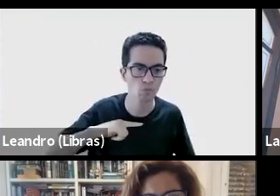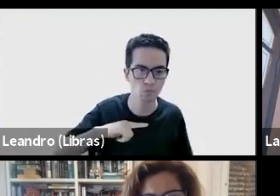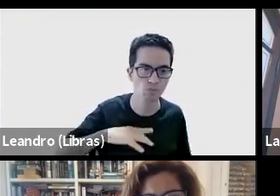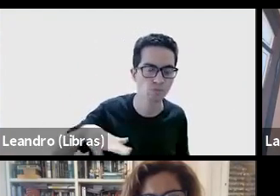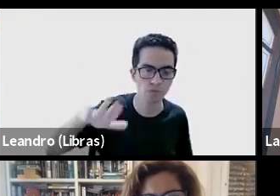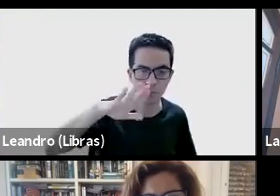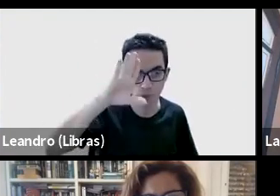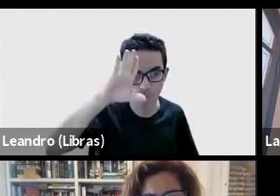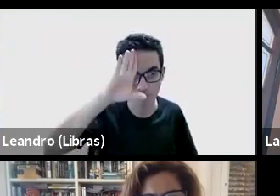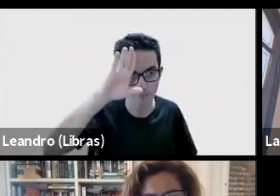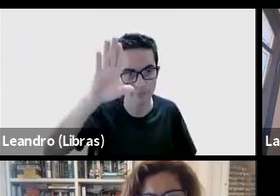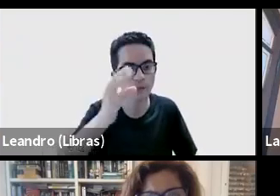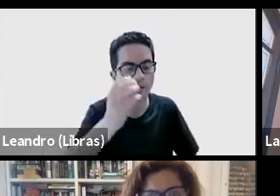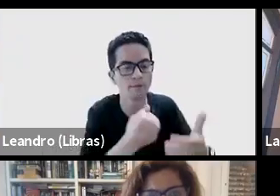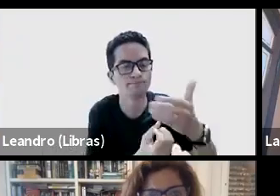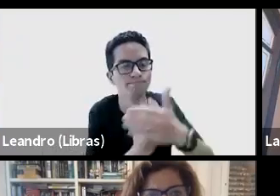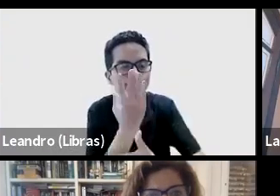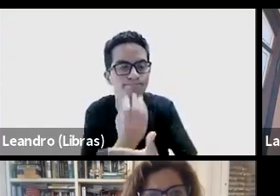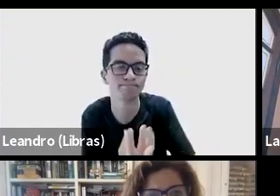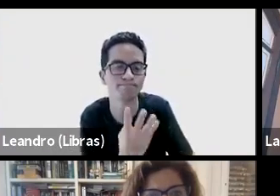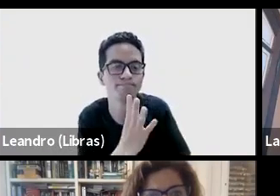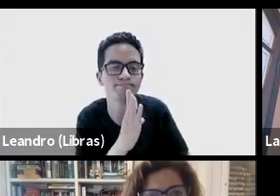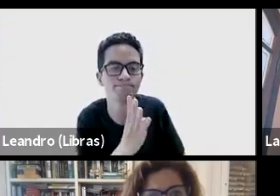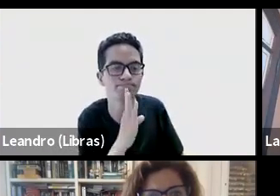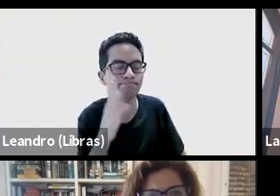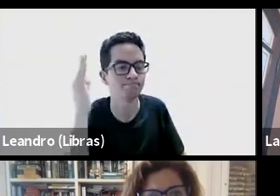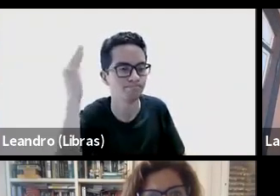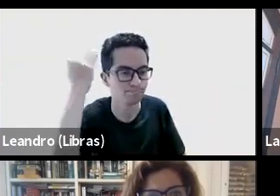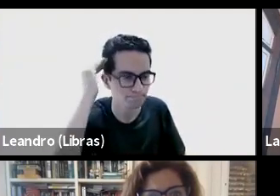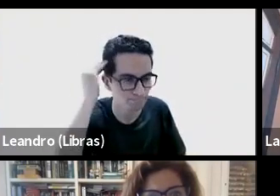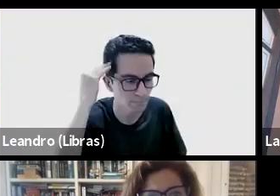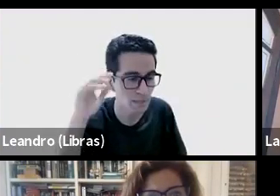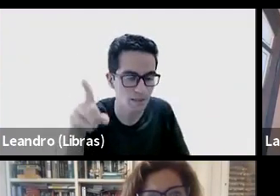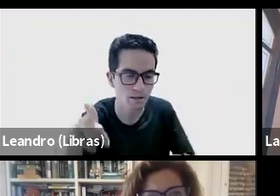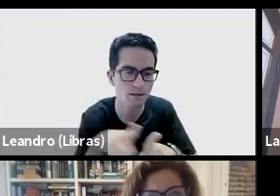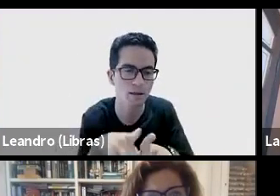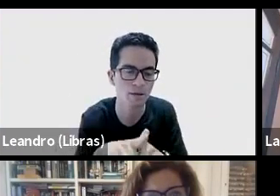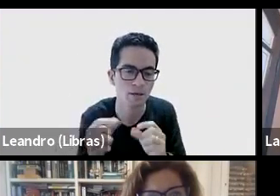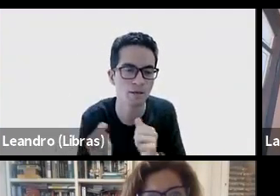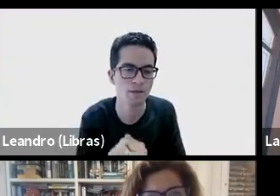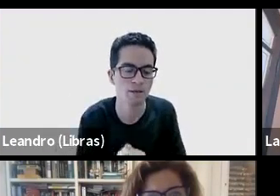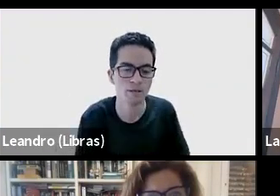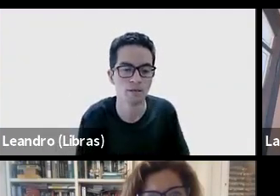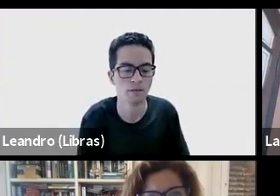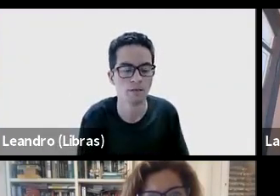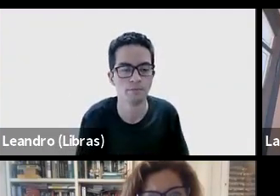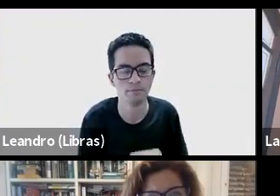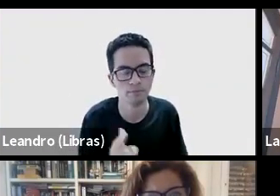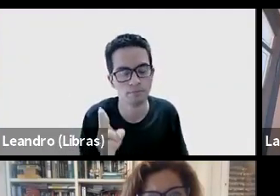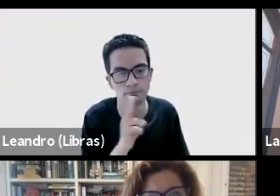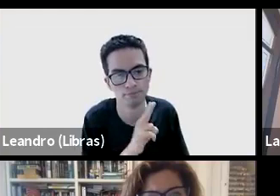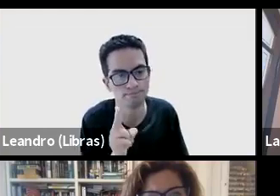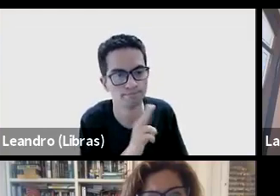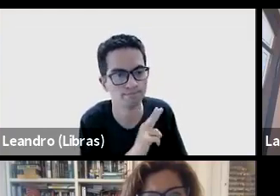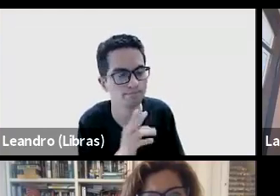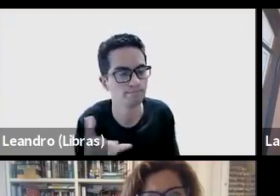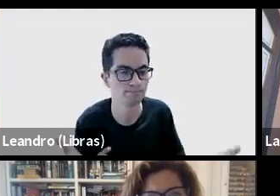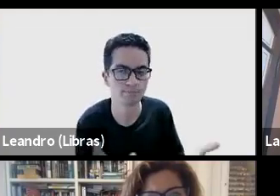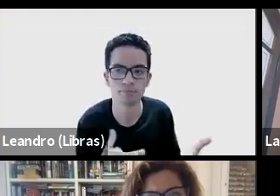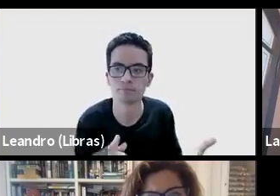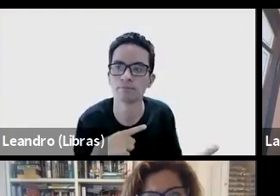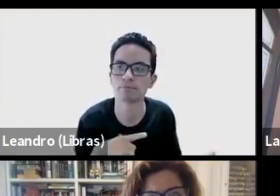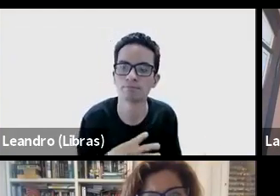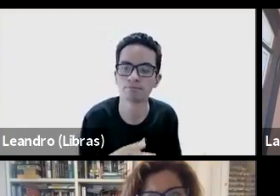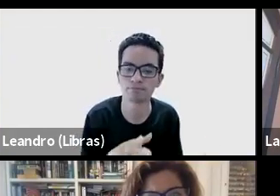centros de produção de conhecimento, e, ao mesmo tempo, né, essa emergência recente, não de